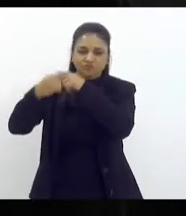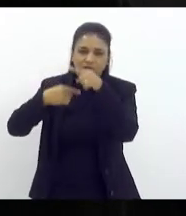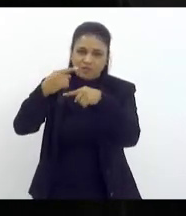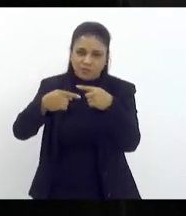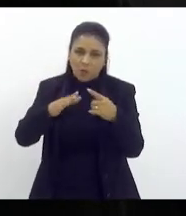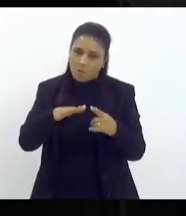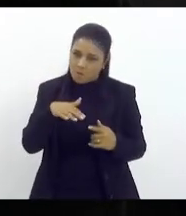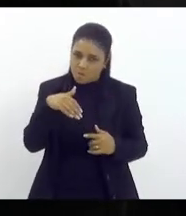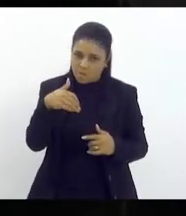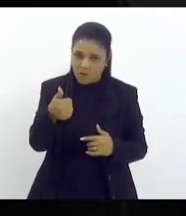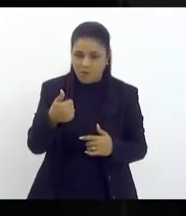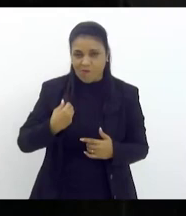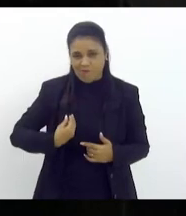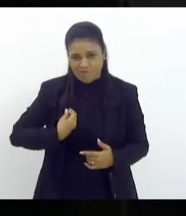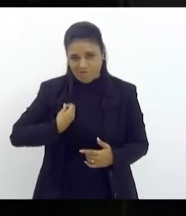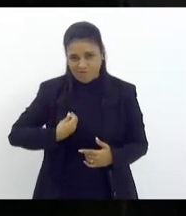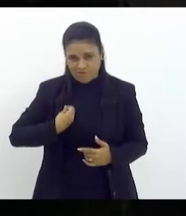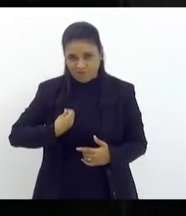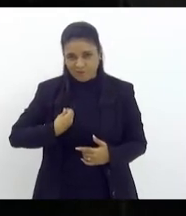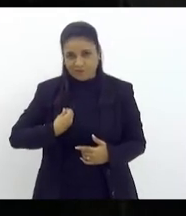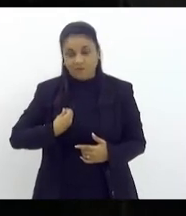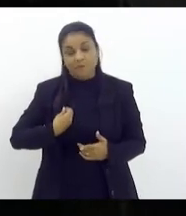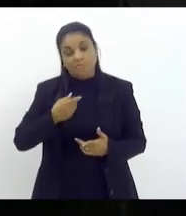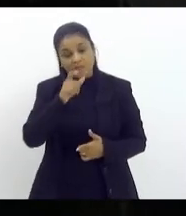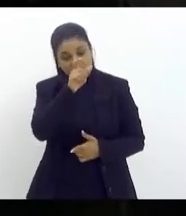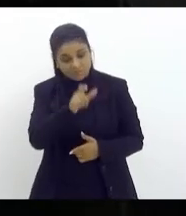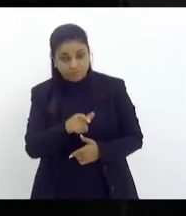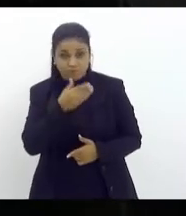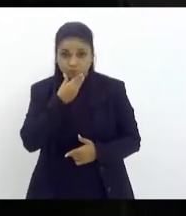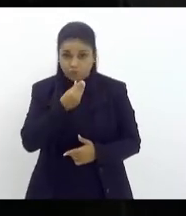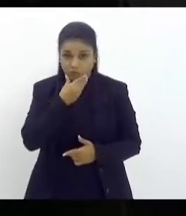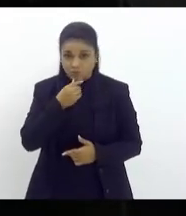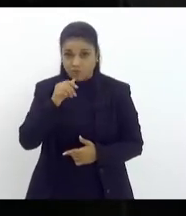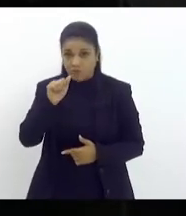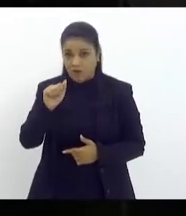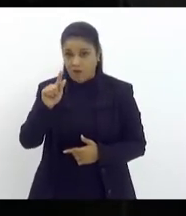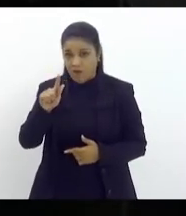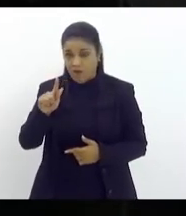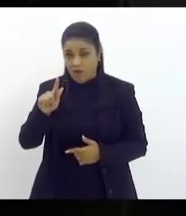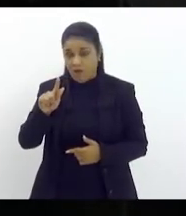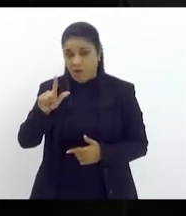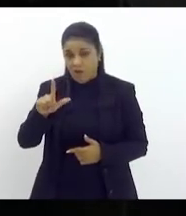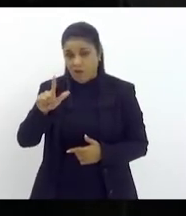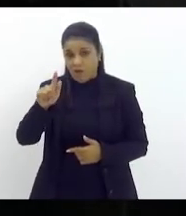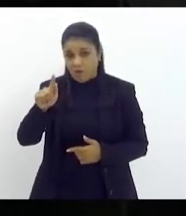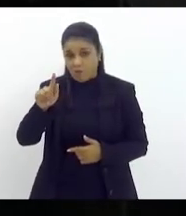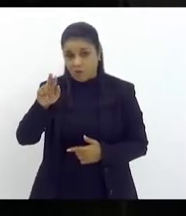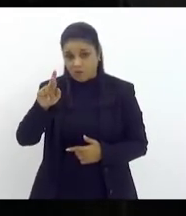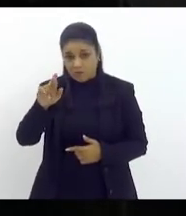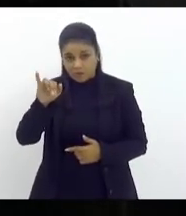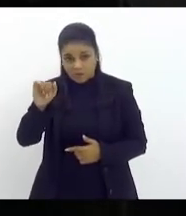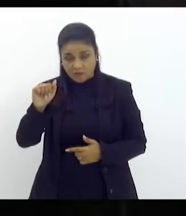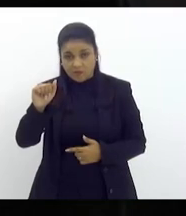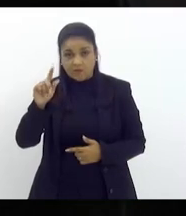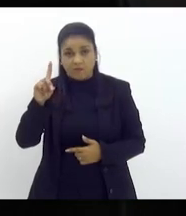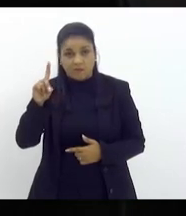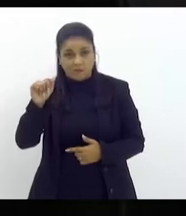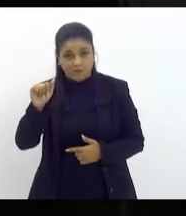e dado esse caso que foi um caso recente que saiu nas mídias muitas muitas